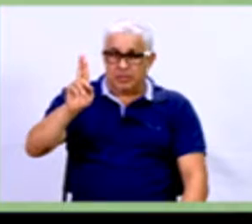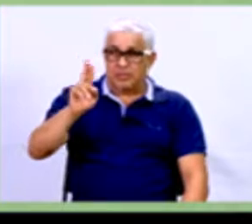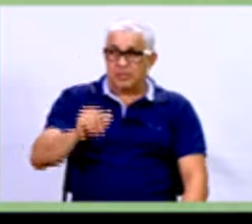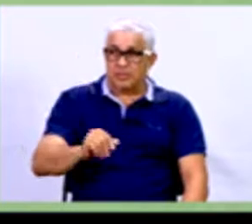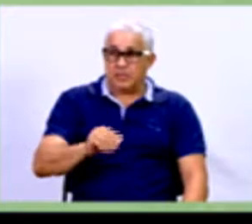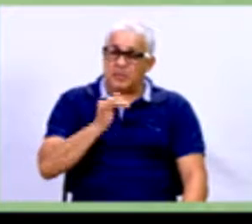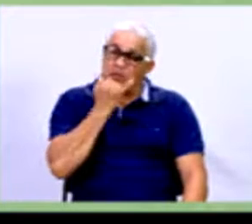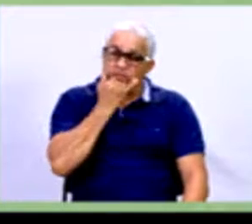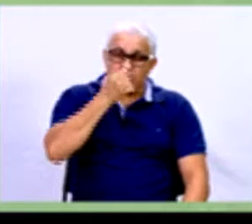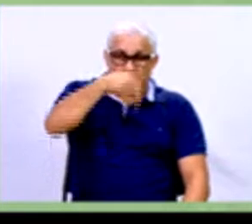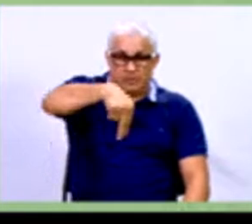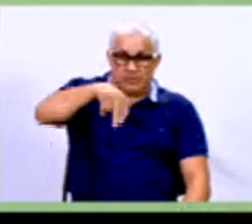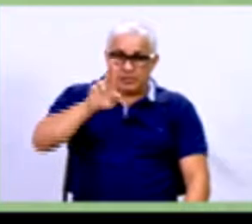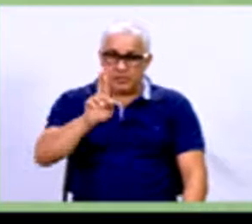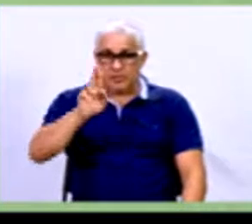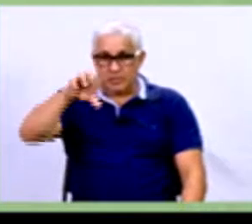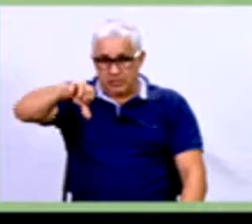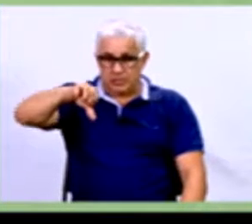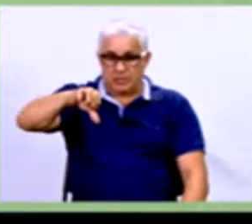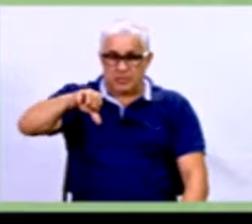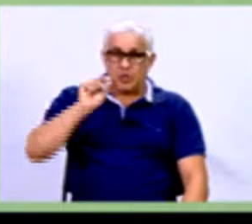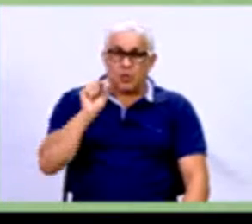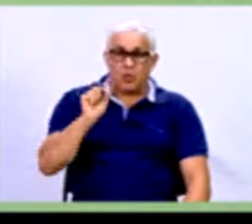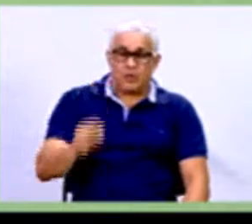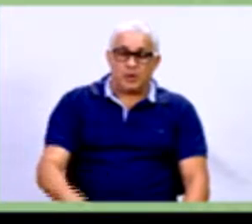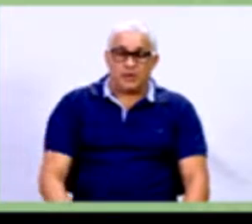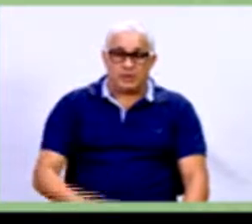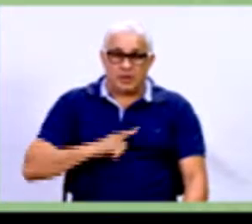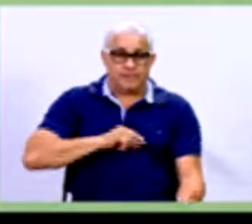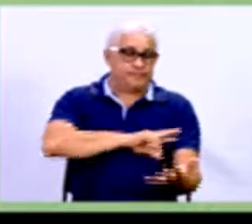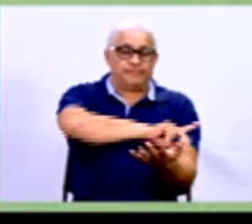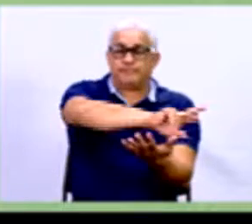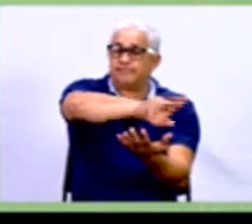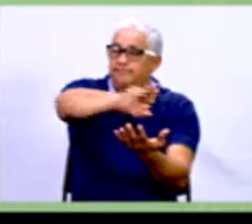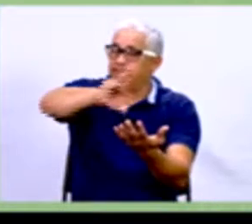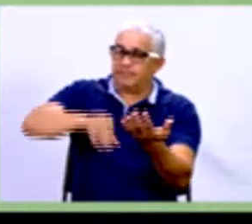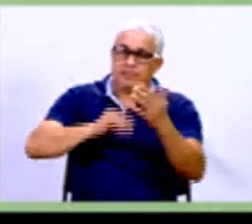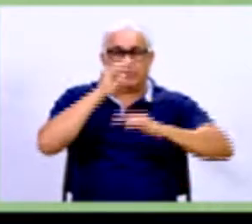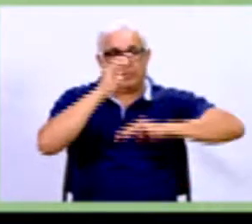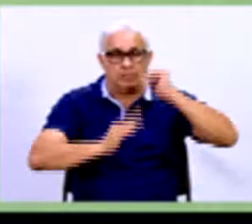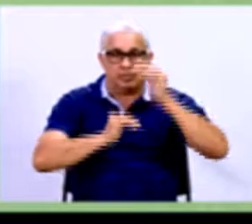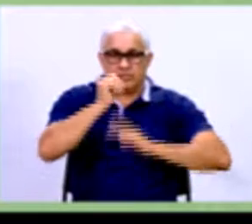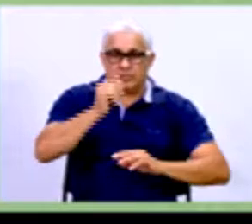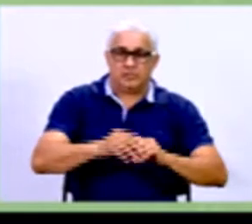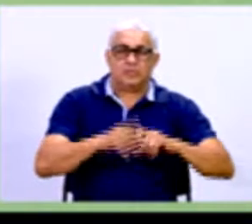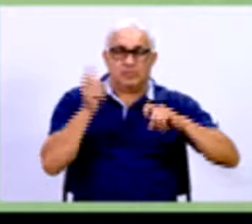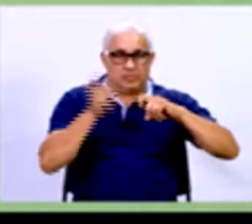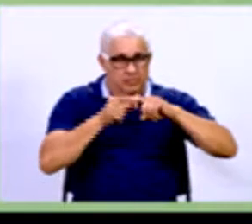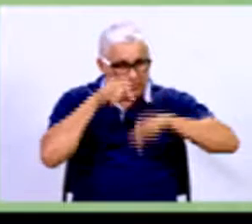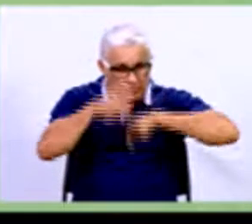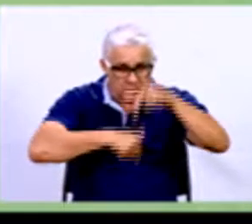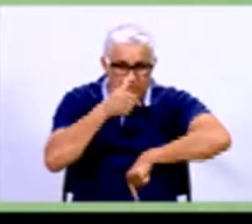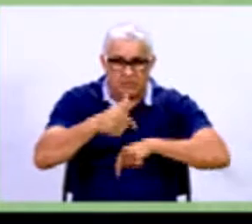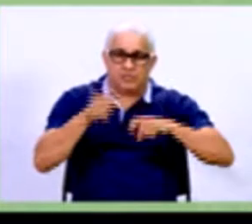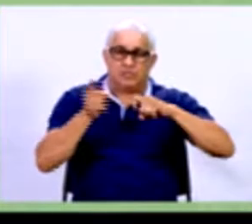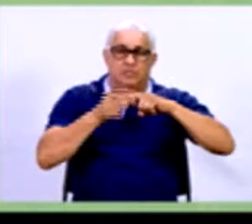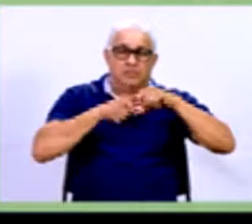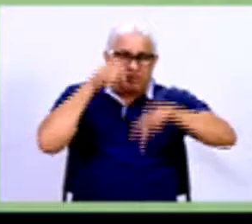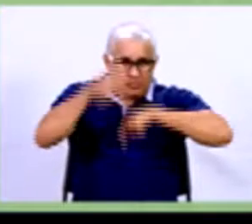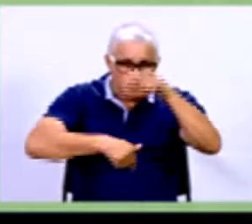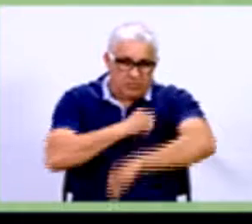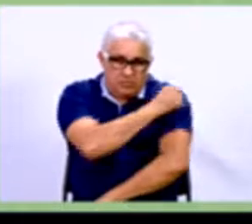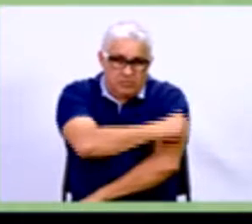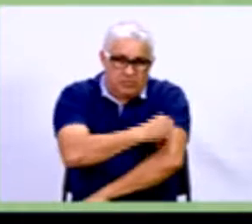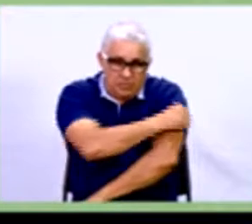o NR9, ele trata do seguinte: são vários profissionais, né, são profissionais da medicina do trabalho, né, médico do trabalho, enfermeiro